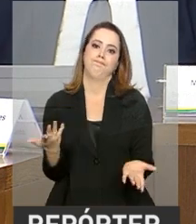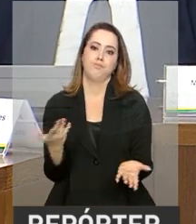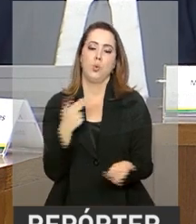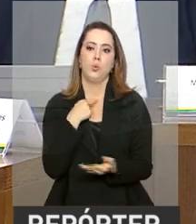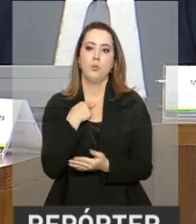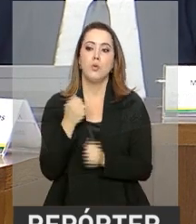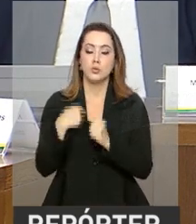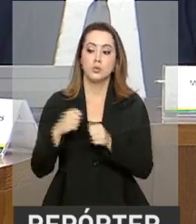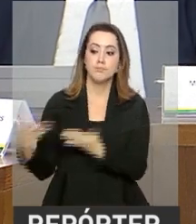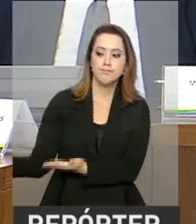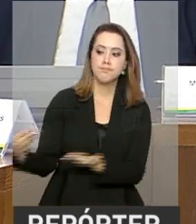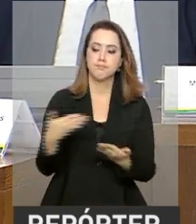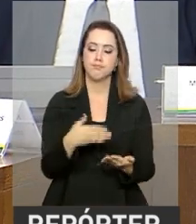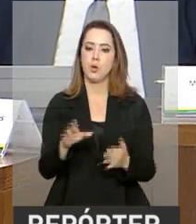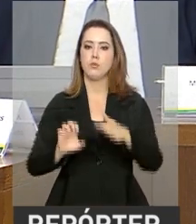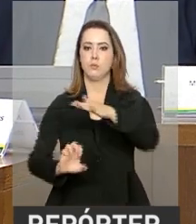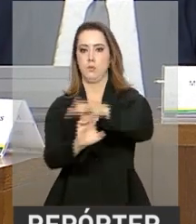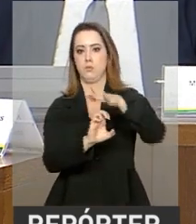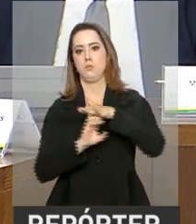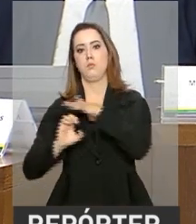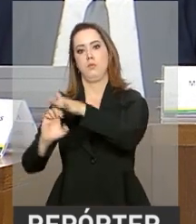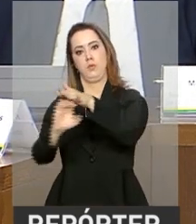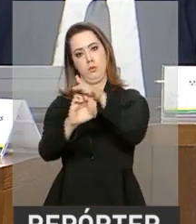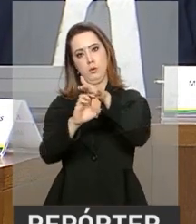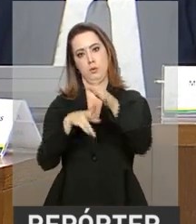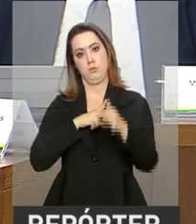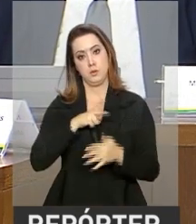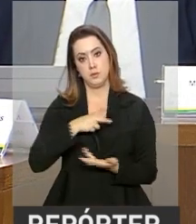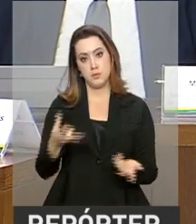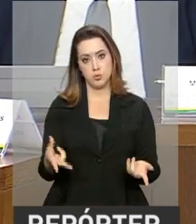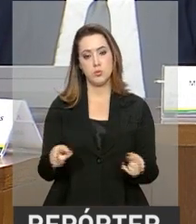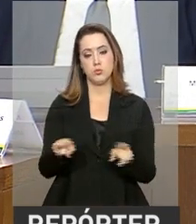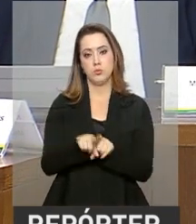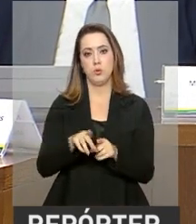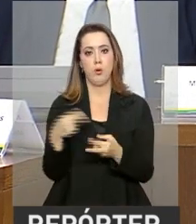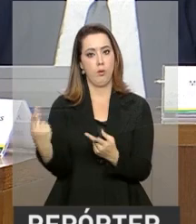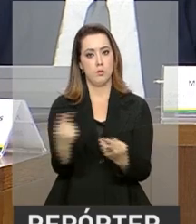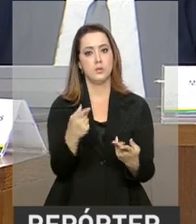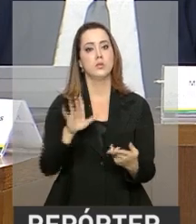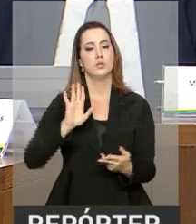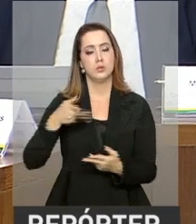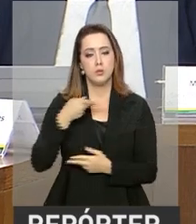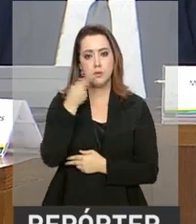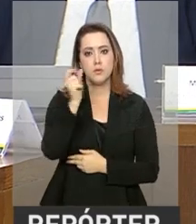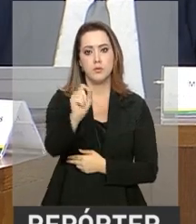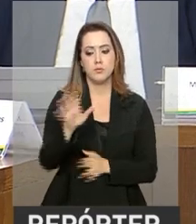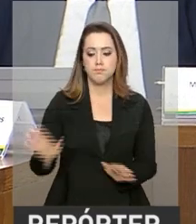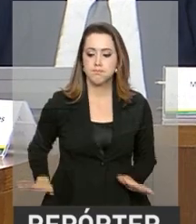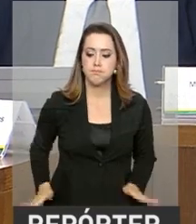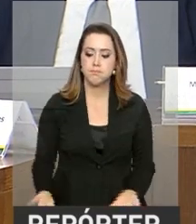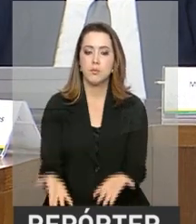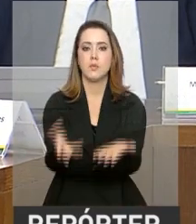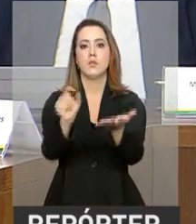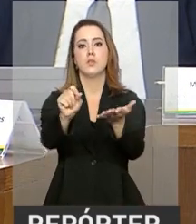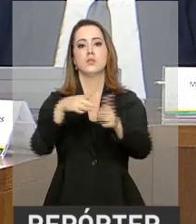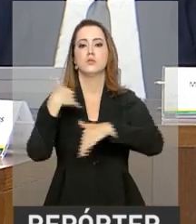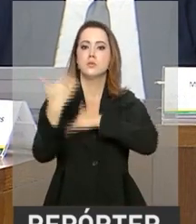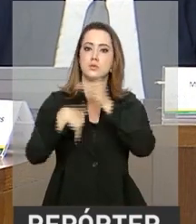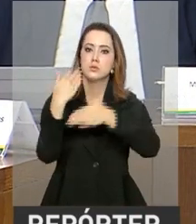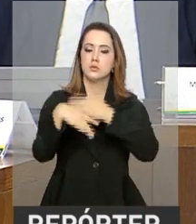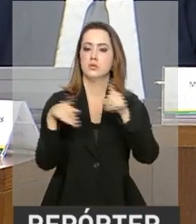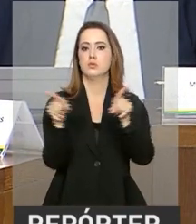da iniciativa privada. Sempre, volto a dizer, como agente indutor do desenvolvimento e